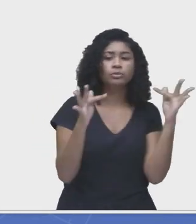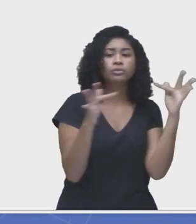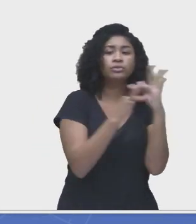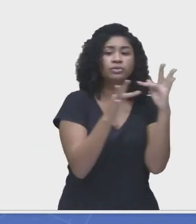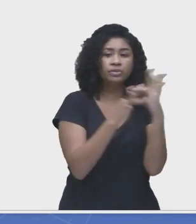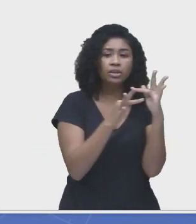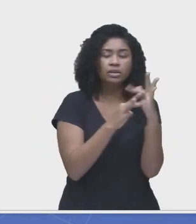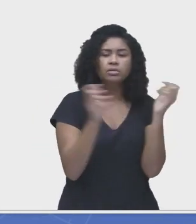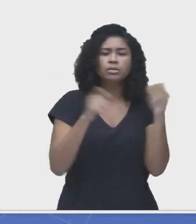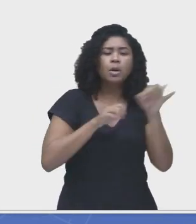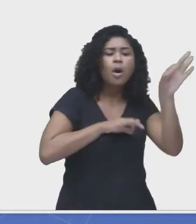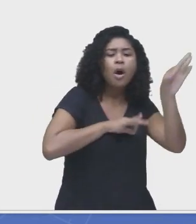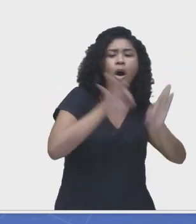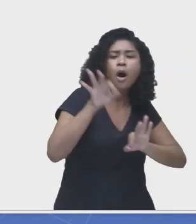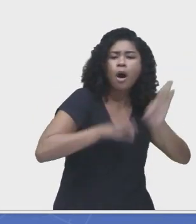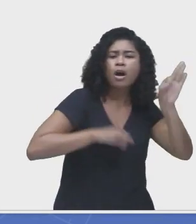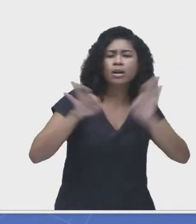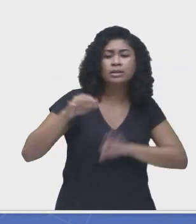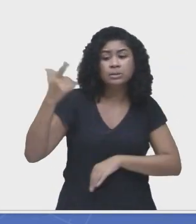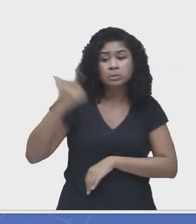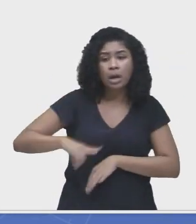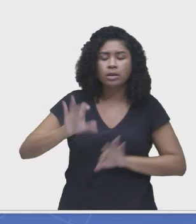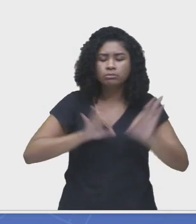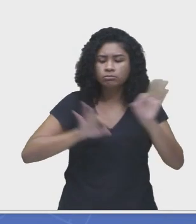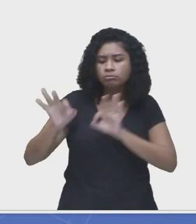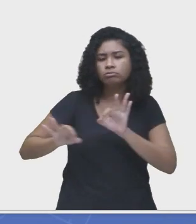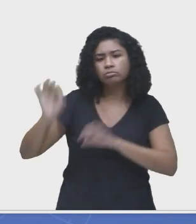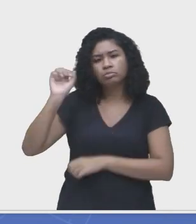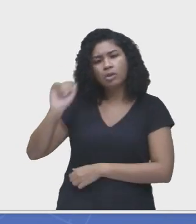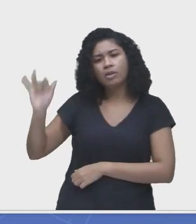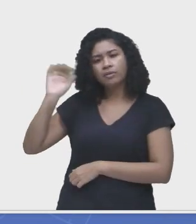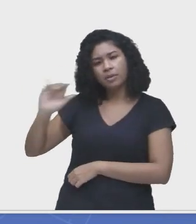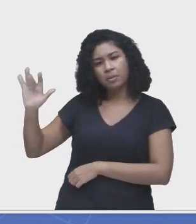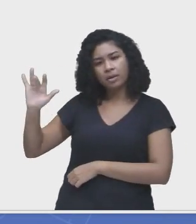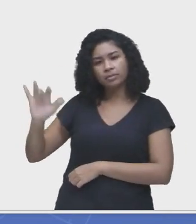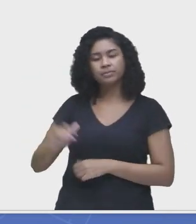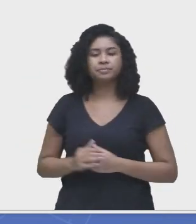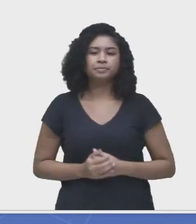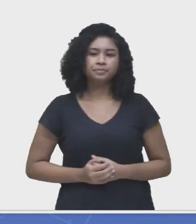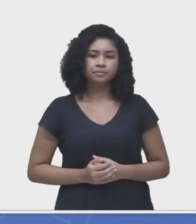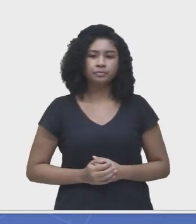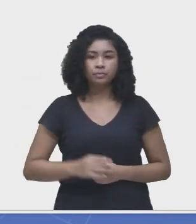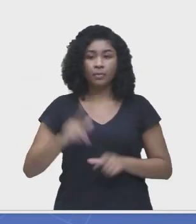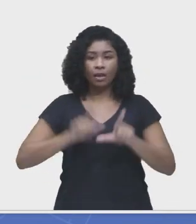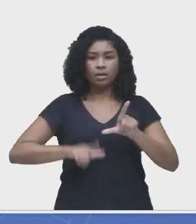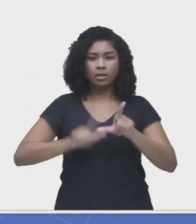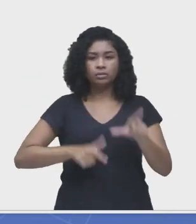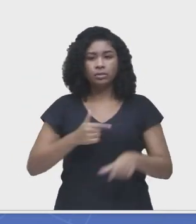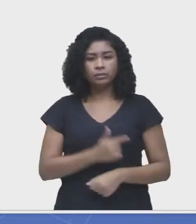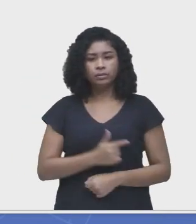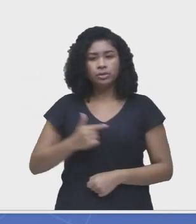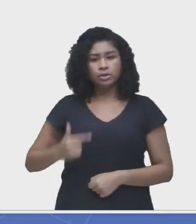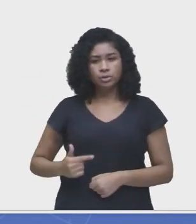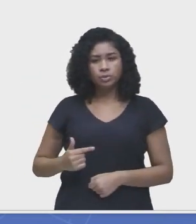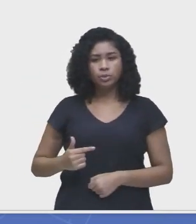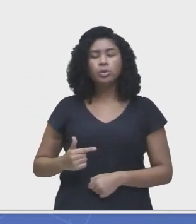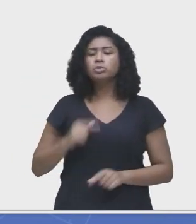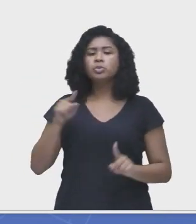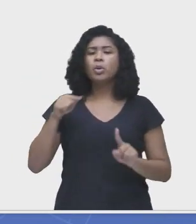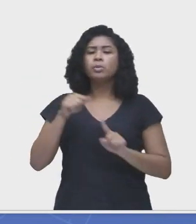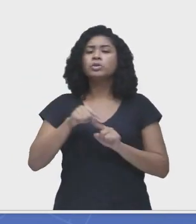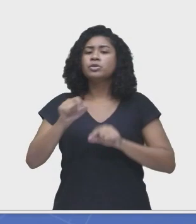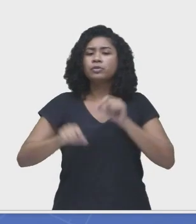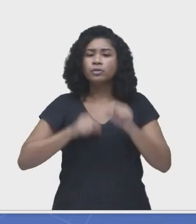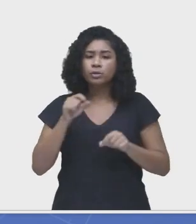vão organizar ainda mais esse alfabeto. Então, olha só. Essas 22 letras, elas eram o quê? Elas eram